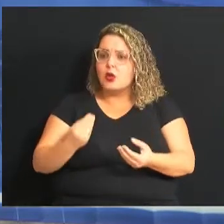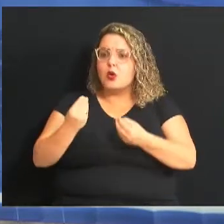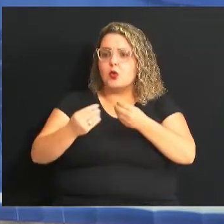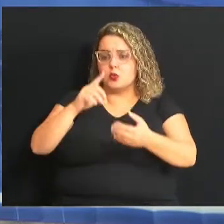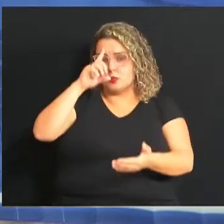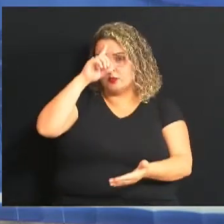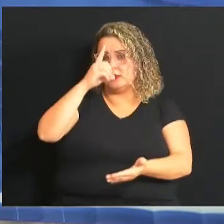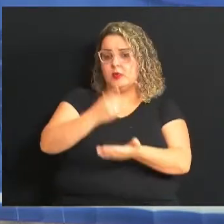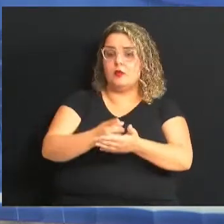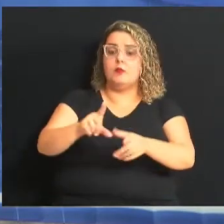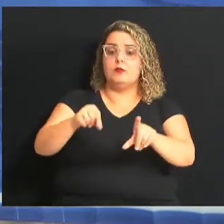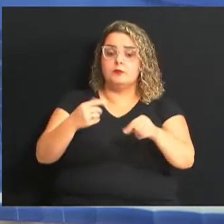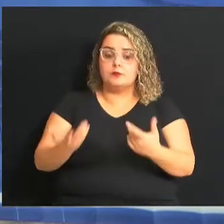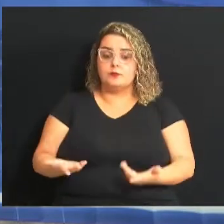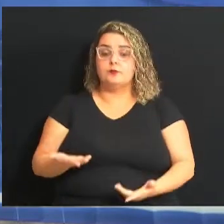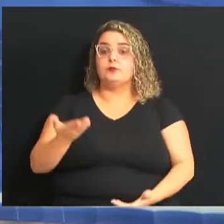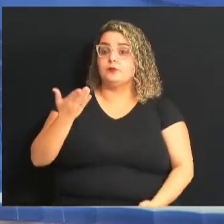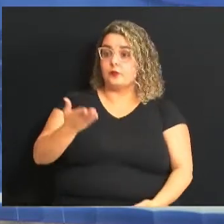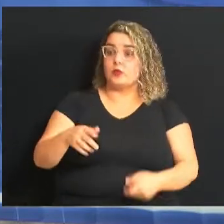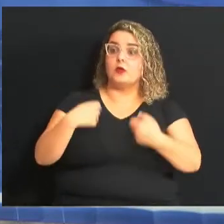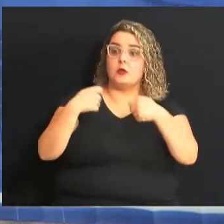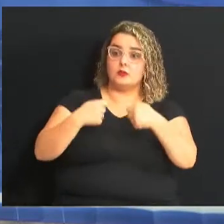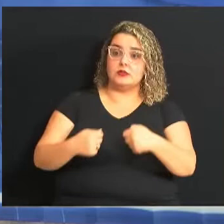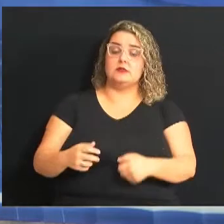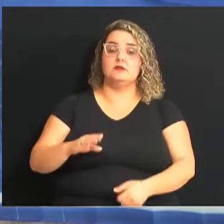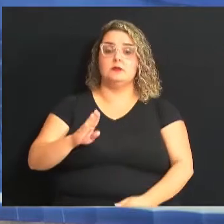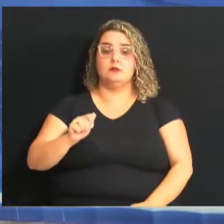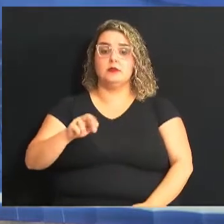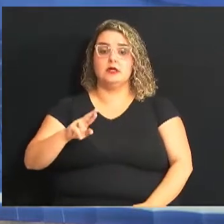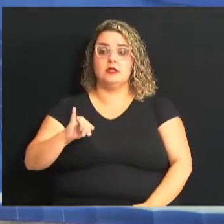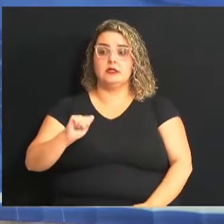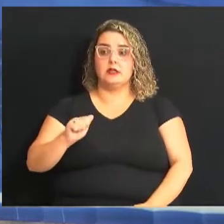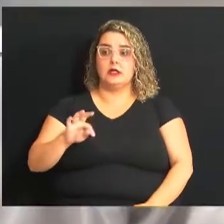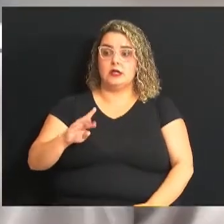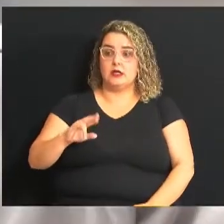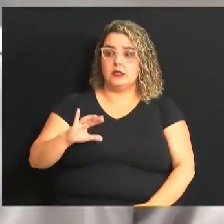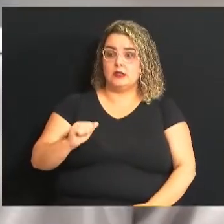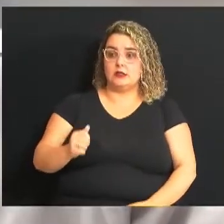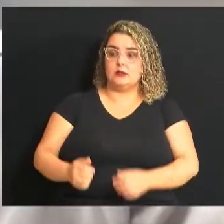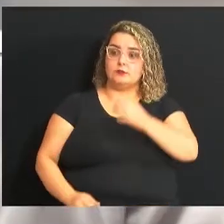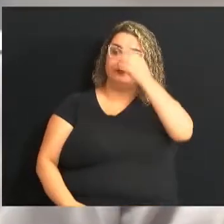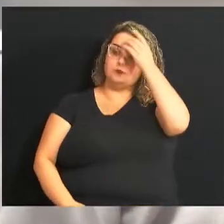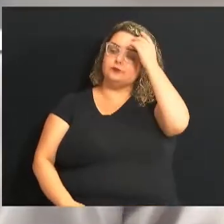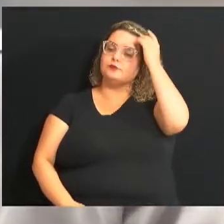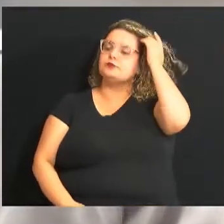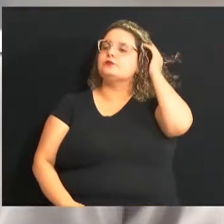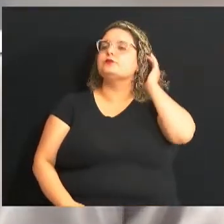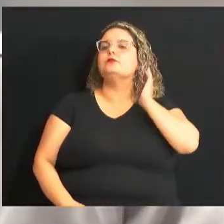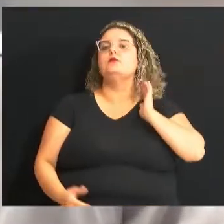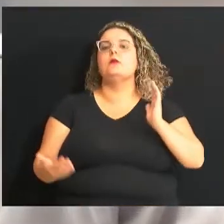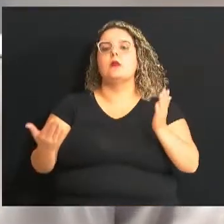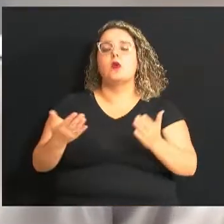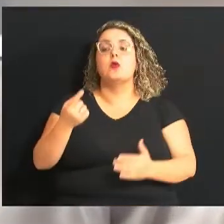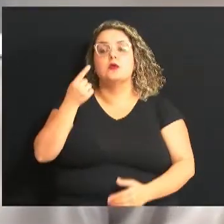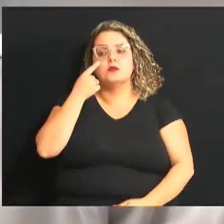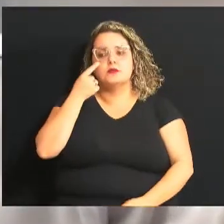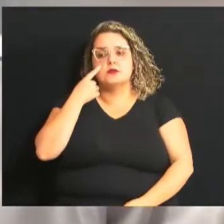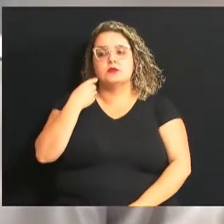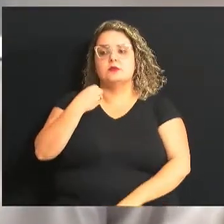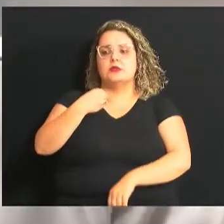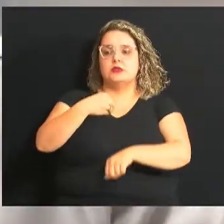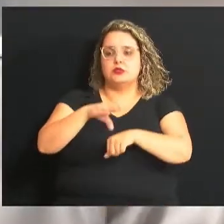escolha? Fala, olha, você vai ter que fazer a bariátrica. Hoje, veja, para você indicar uma